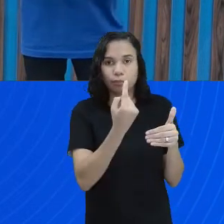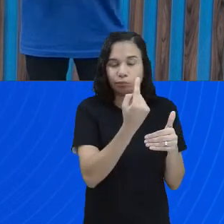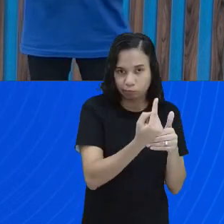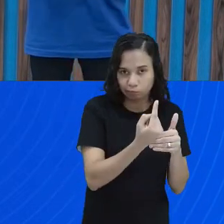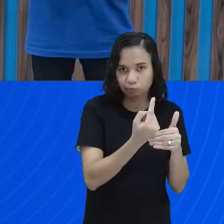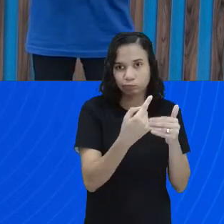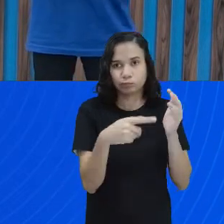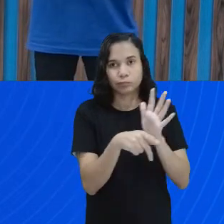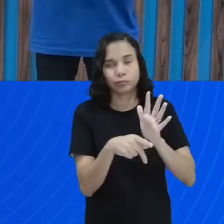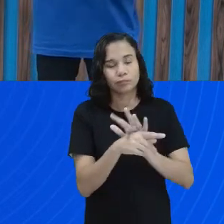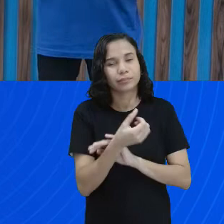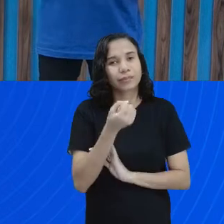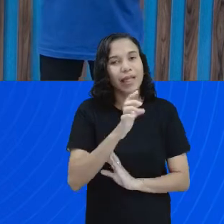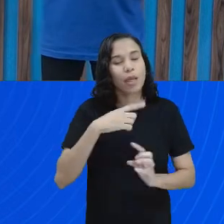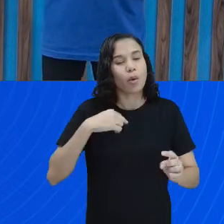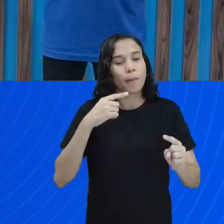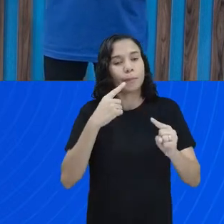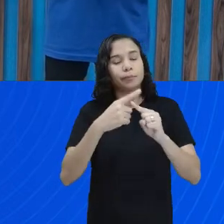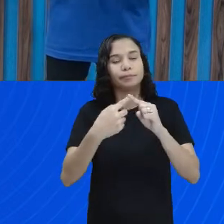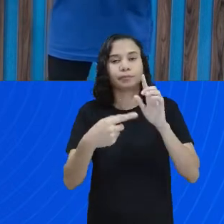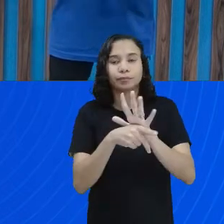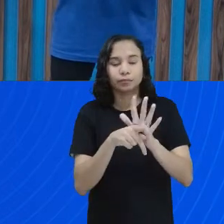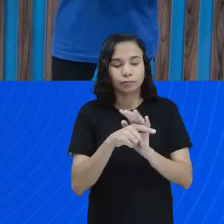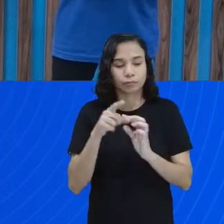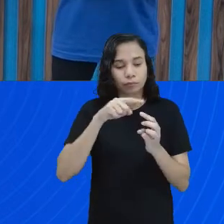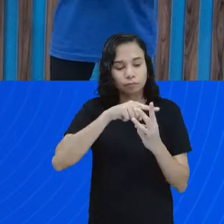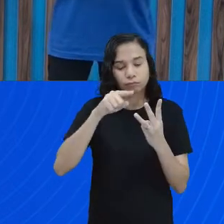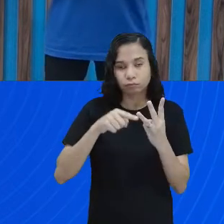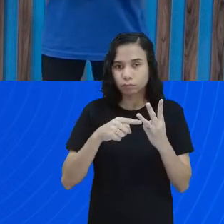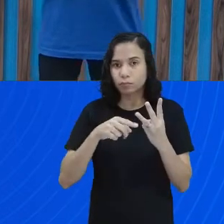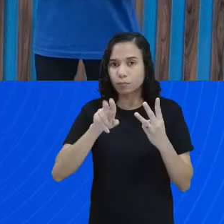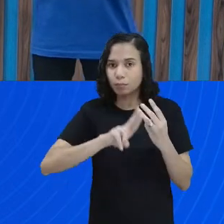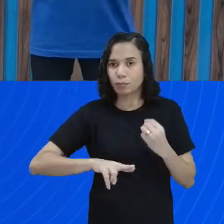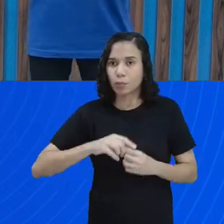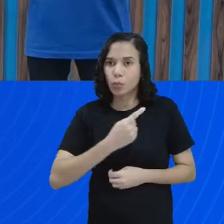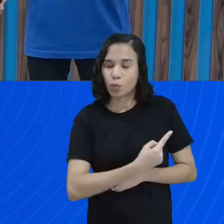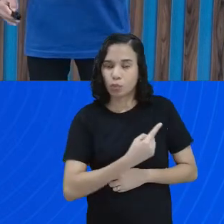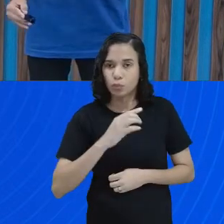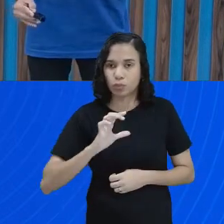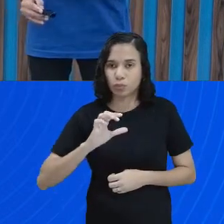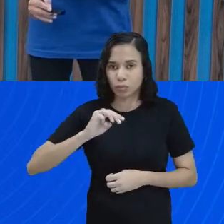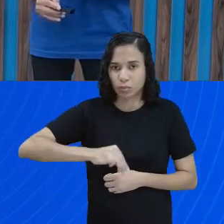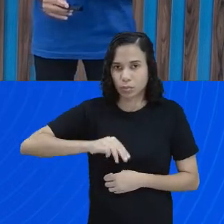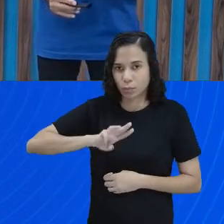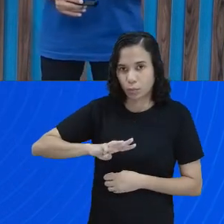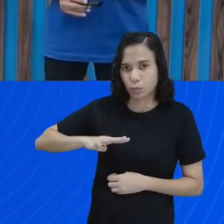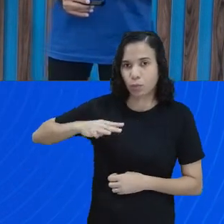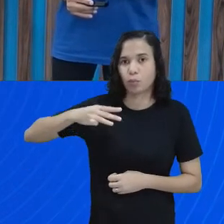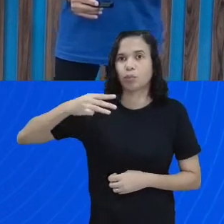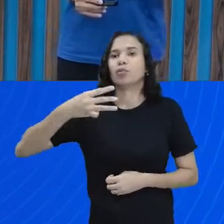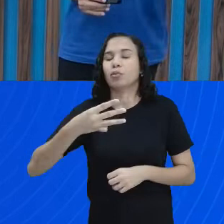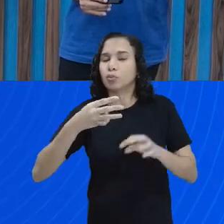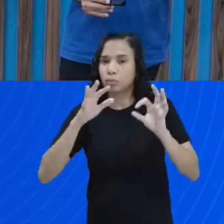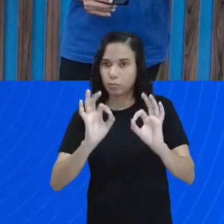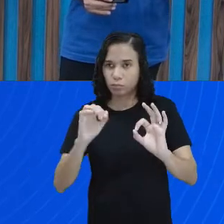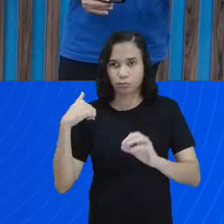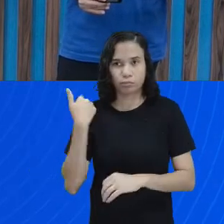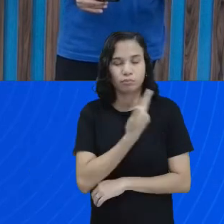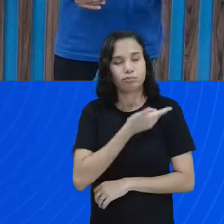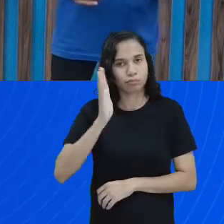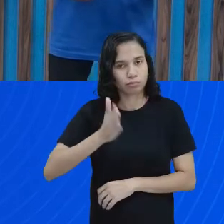centímetro, 1 centímetro, se eu multiplicar os 3 lados, eu vou dar 1 centímetro cúbico específico, né? A gente já sabe disso